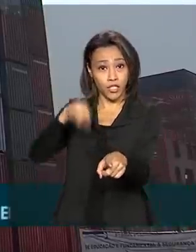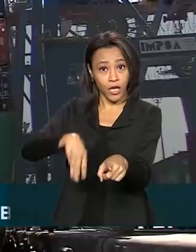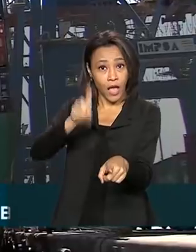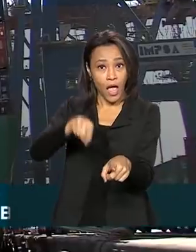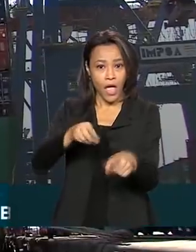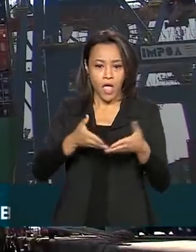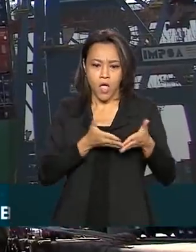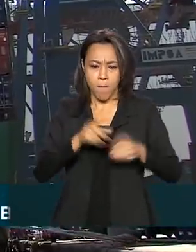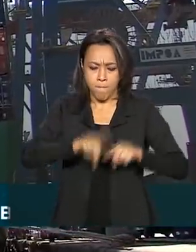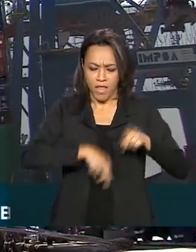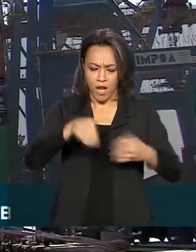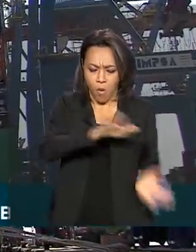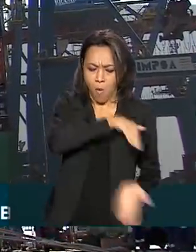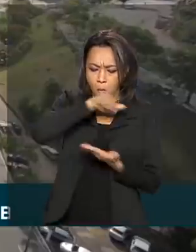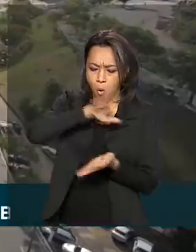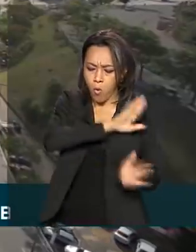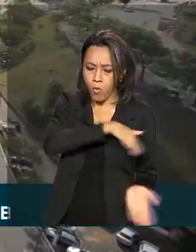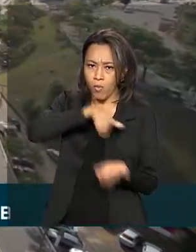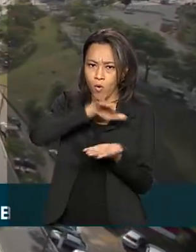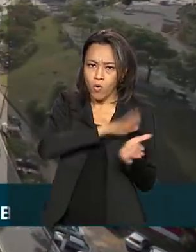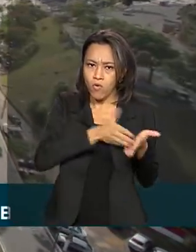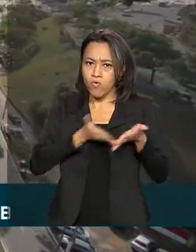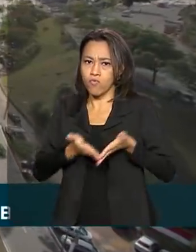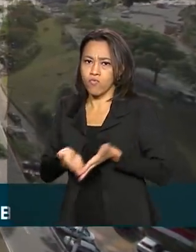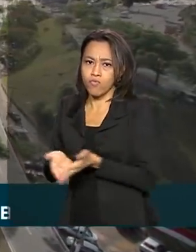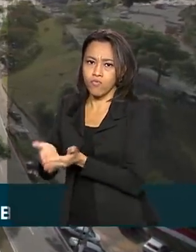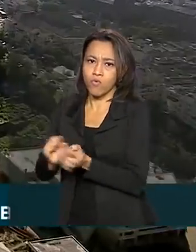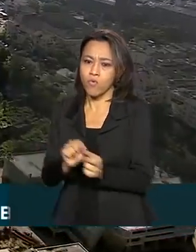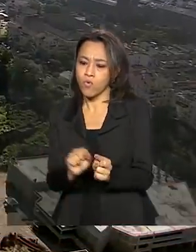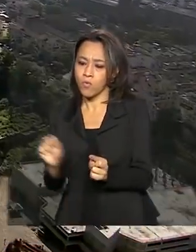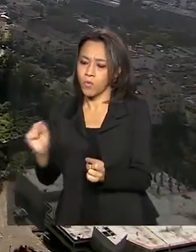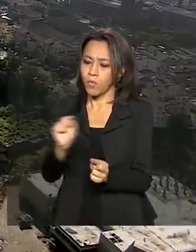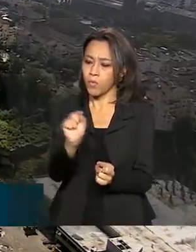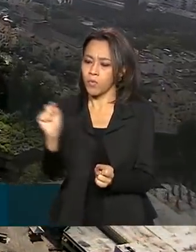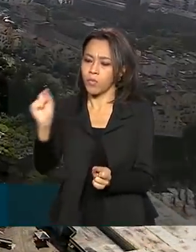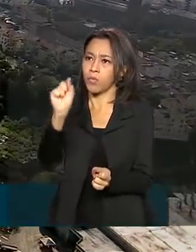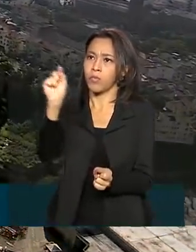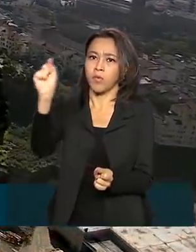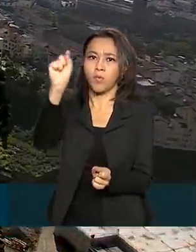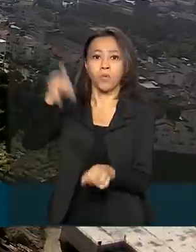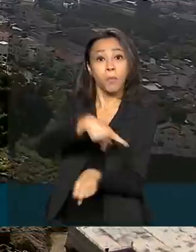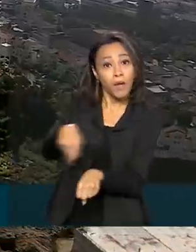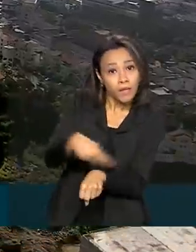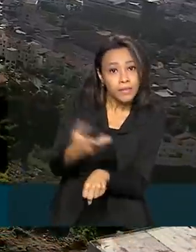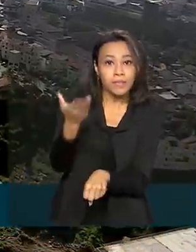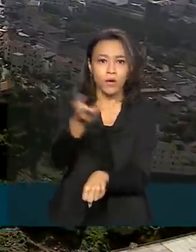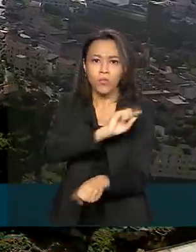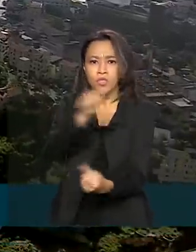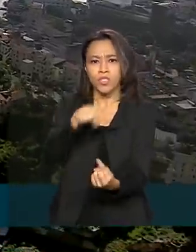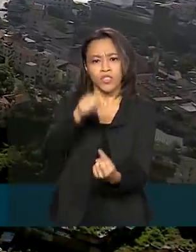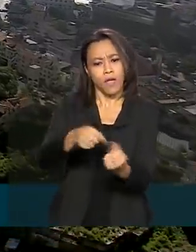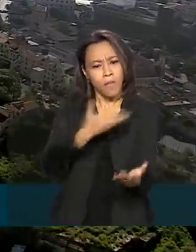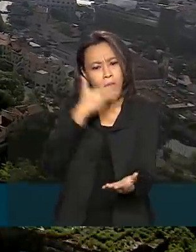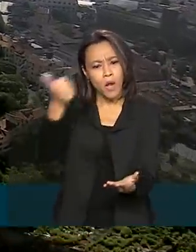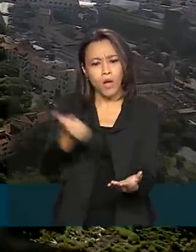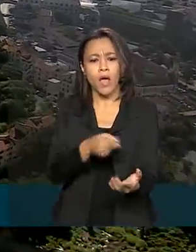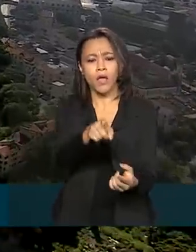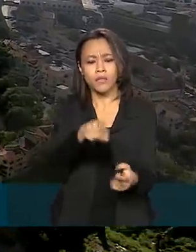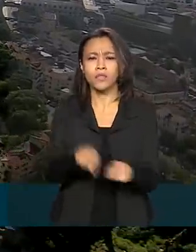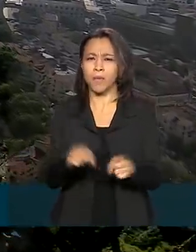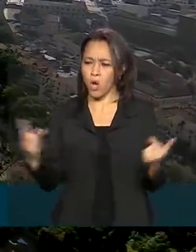mercadorias e cargas por navios, entre os portos do país. O objetivo é melhorar o tráfico interno e a